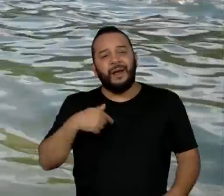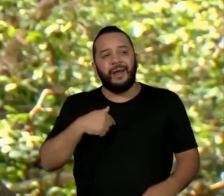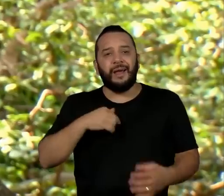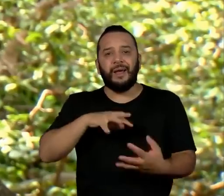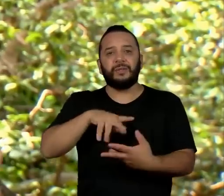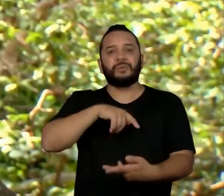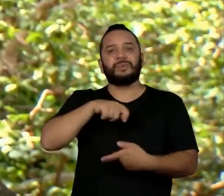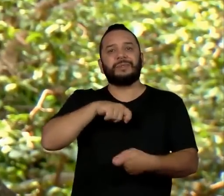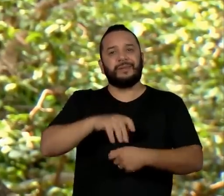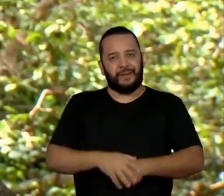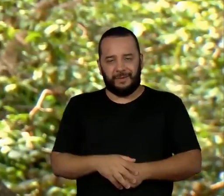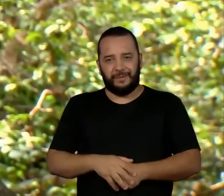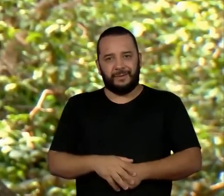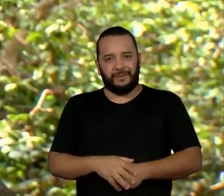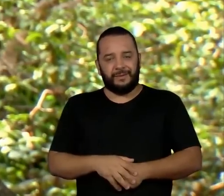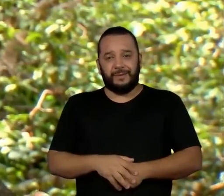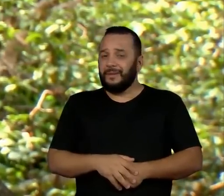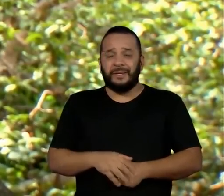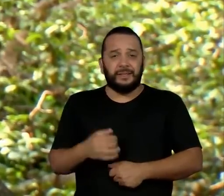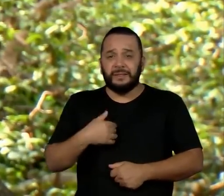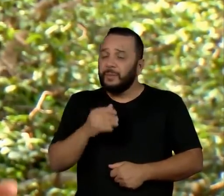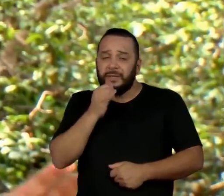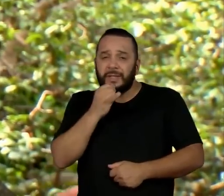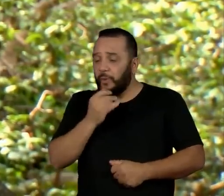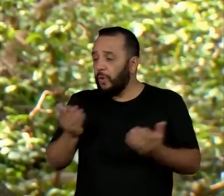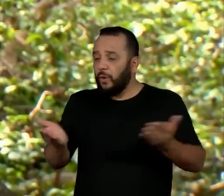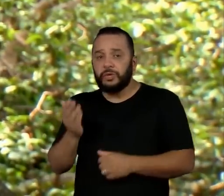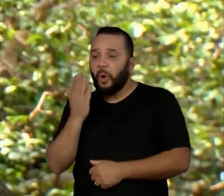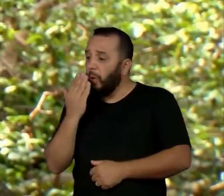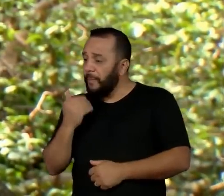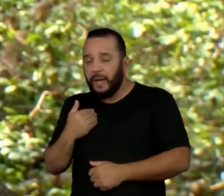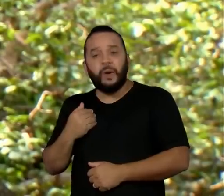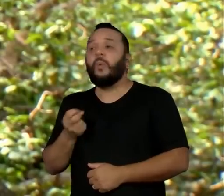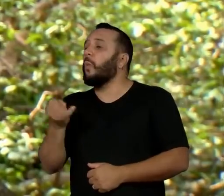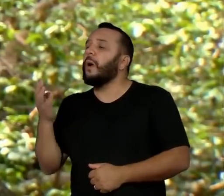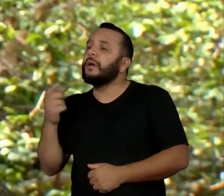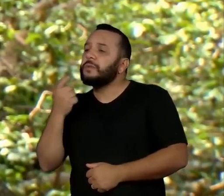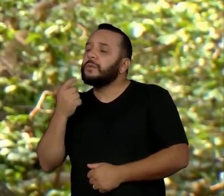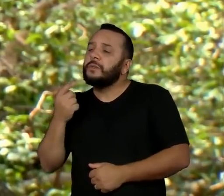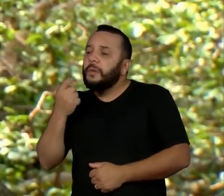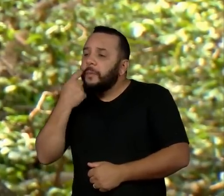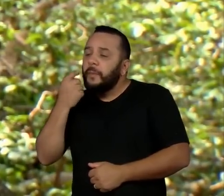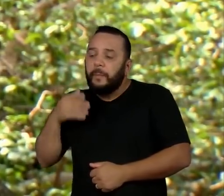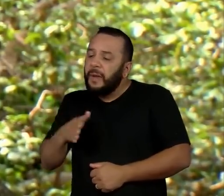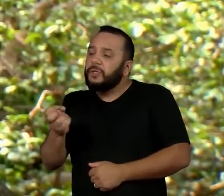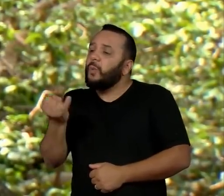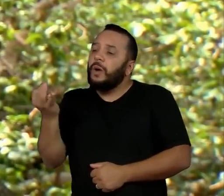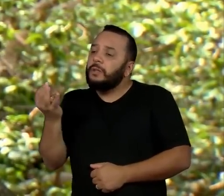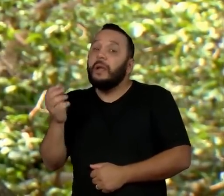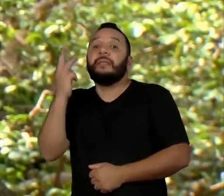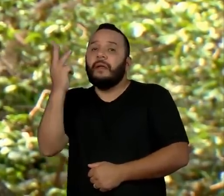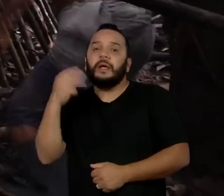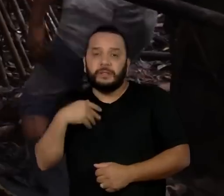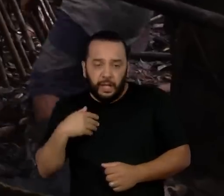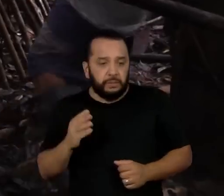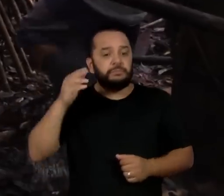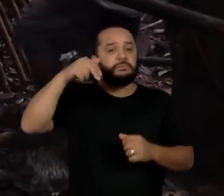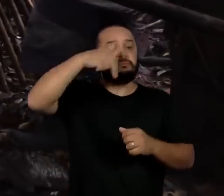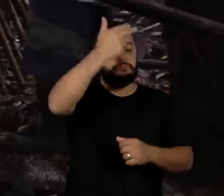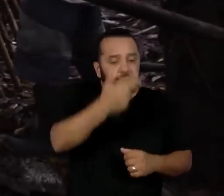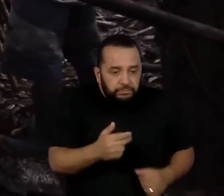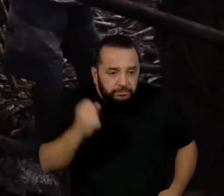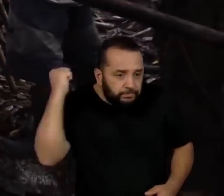de natureza, sem registrar esses povos, os povos da floresta, os povos originários,